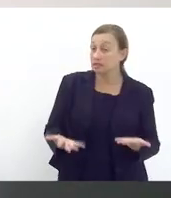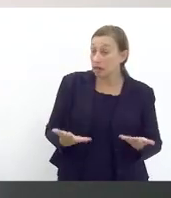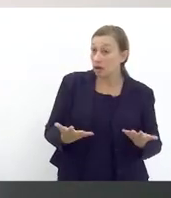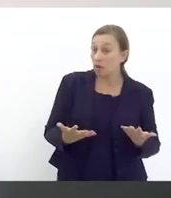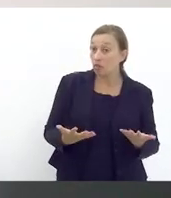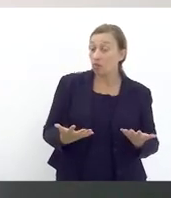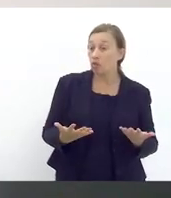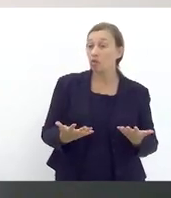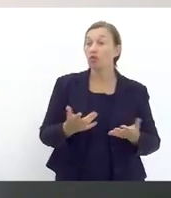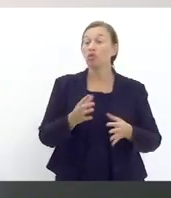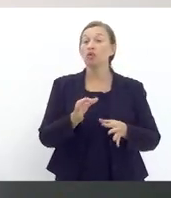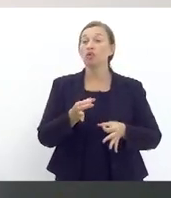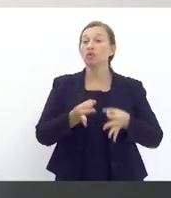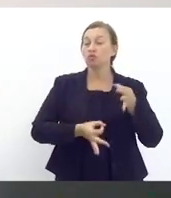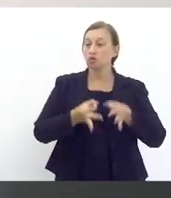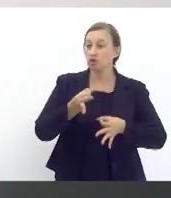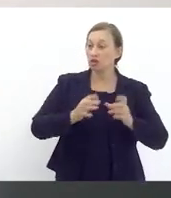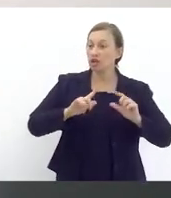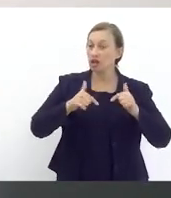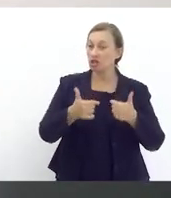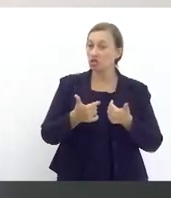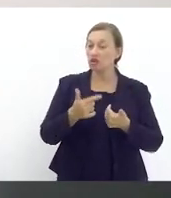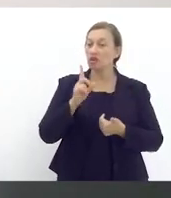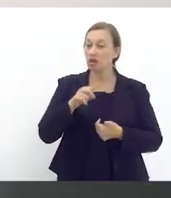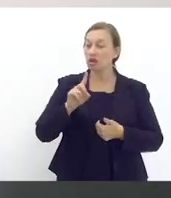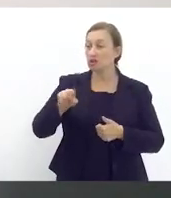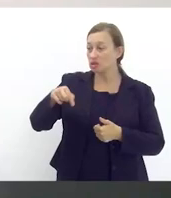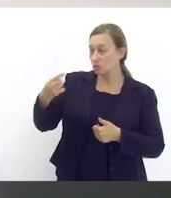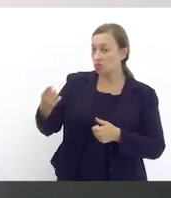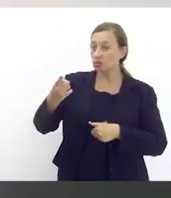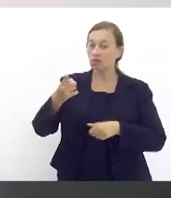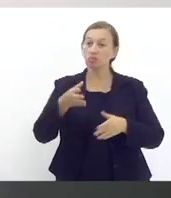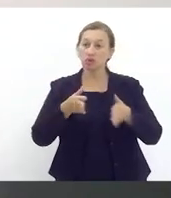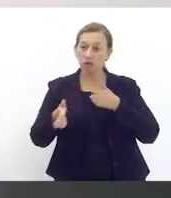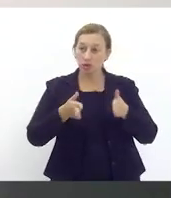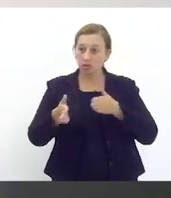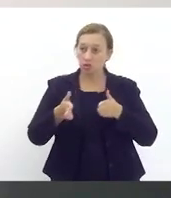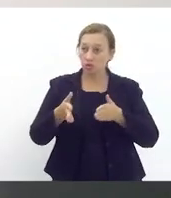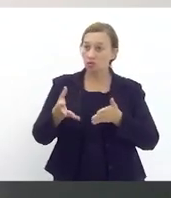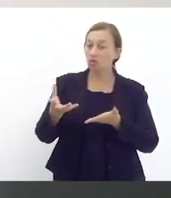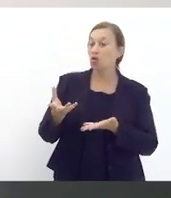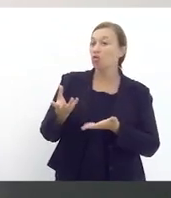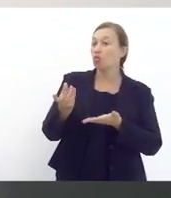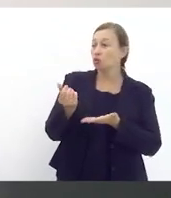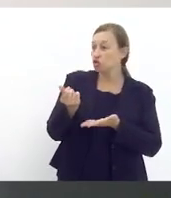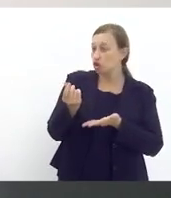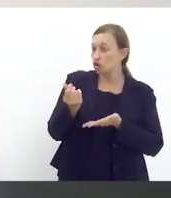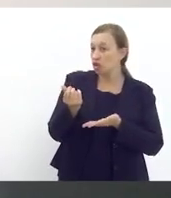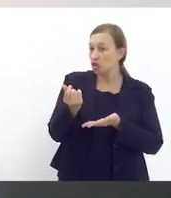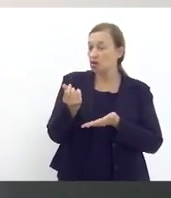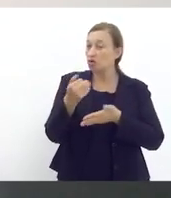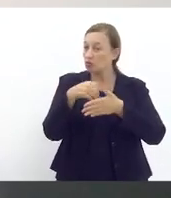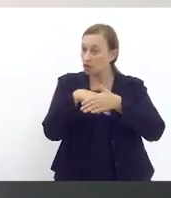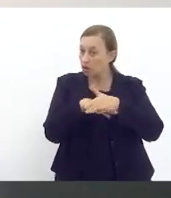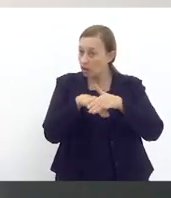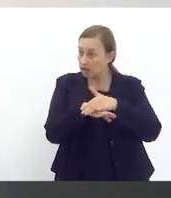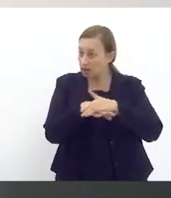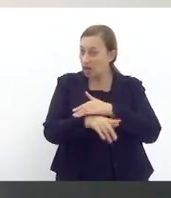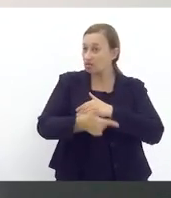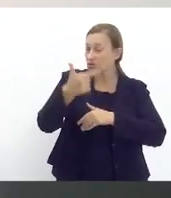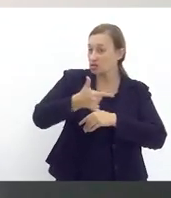jeito possível juridicamente de se reverter isso é nessa outra etapa em que o recurso que sobra dessa segunda rodada